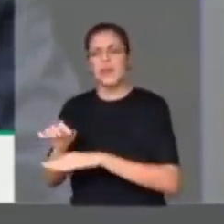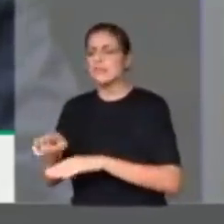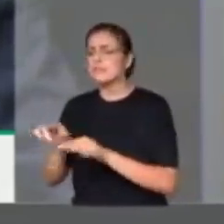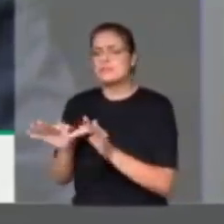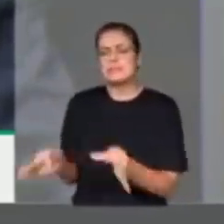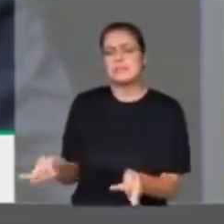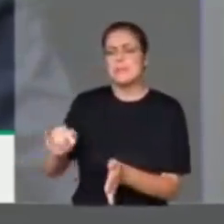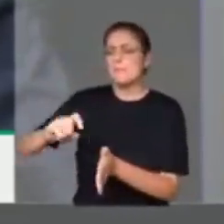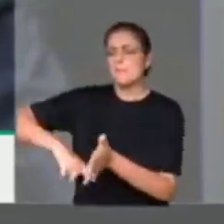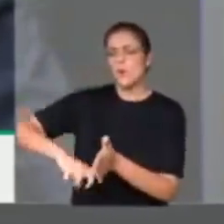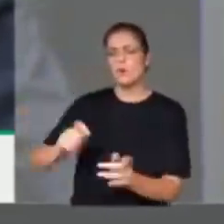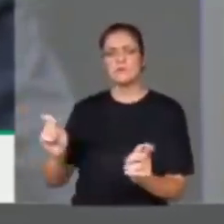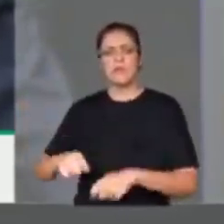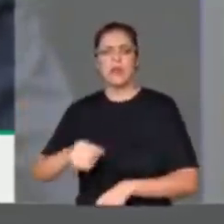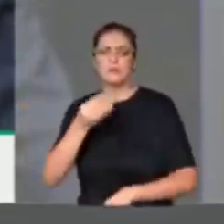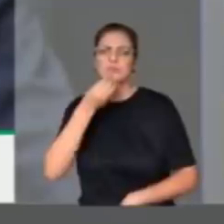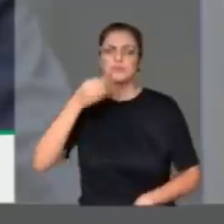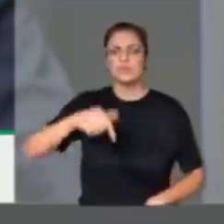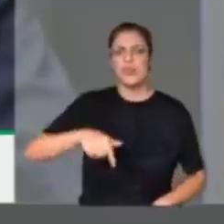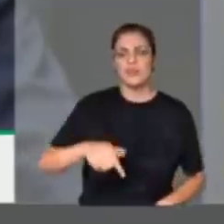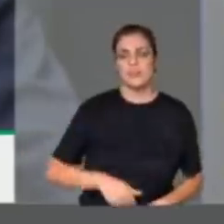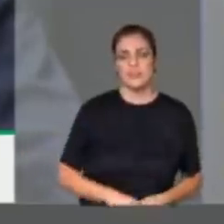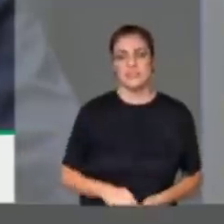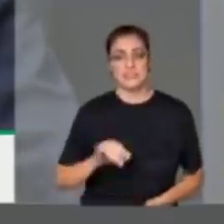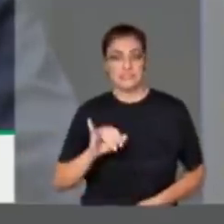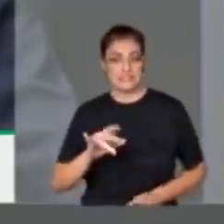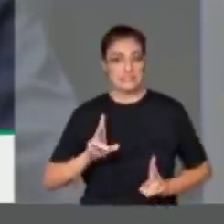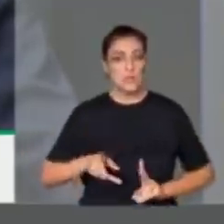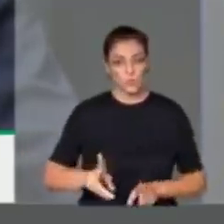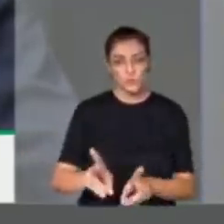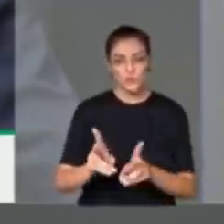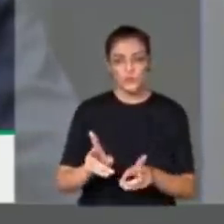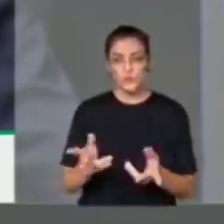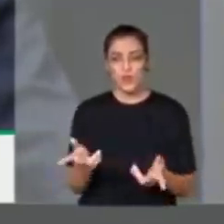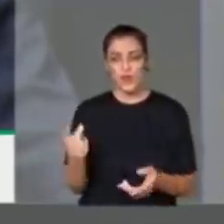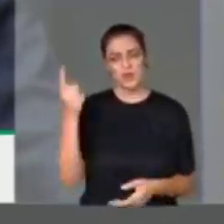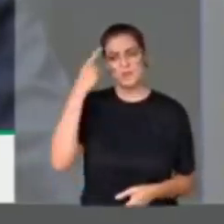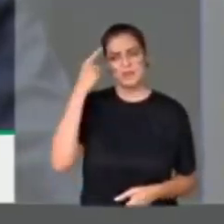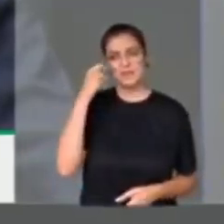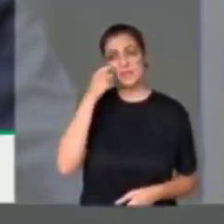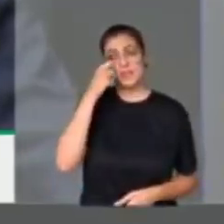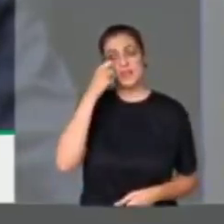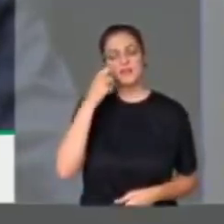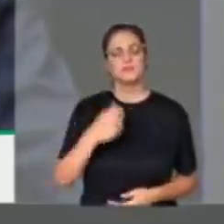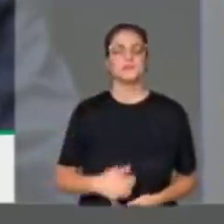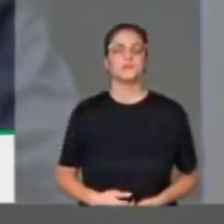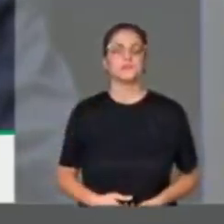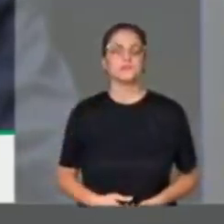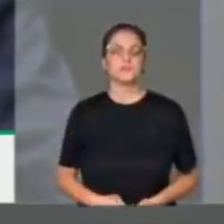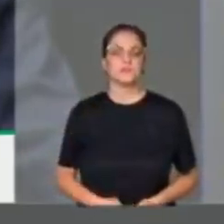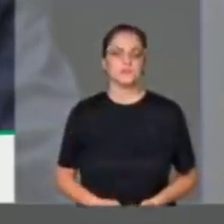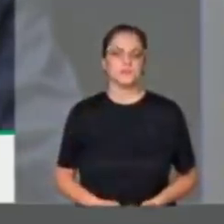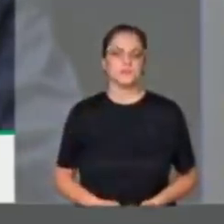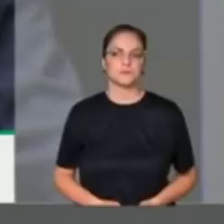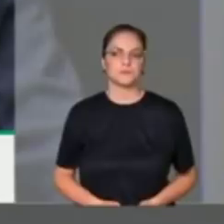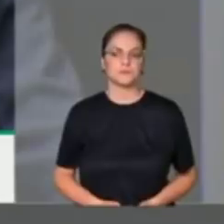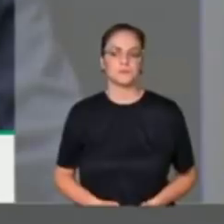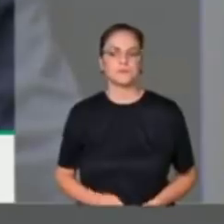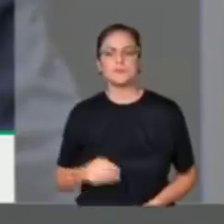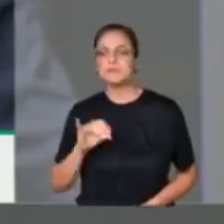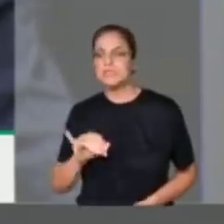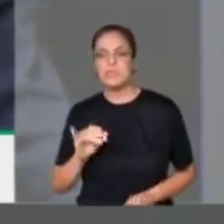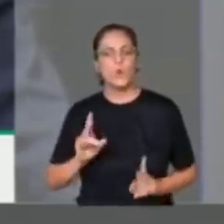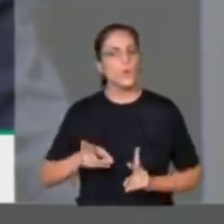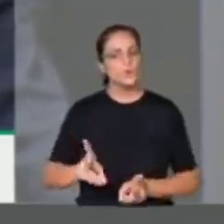esse tipo de reforma que a gente tem que promover aqui. Enquanto a gente continuar acreditando que o setor produtivo... E já concluindo, presidente, que o